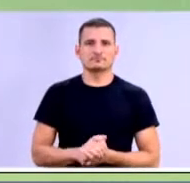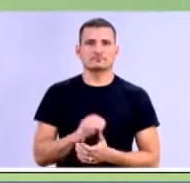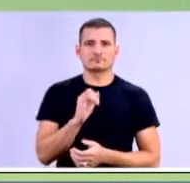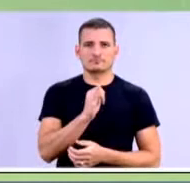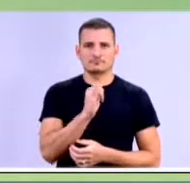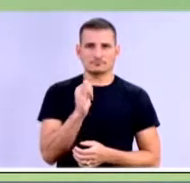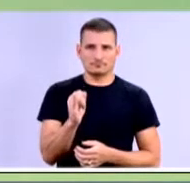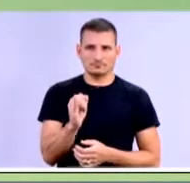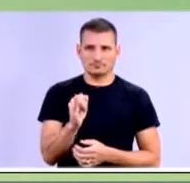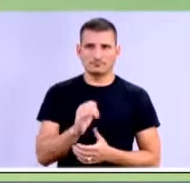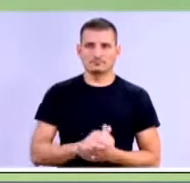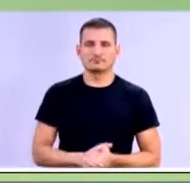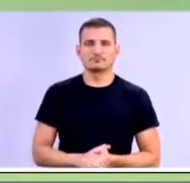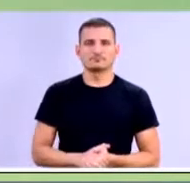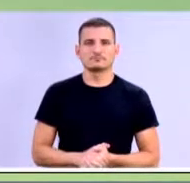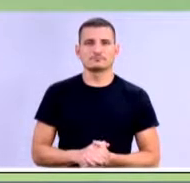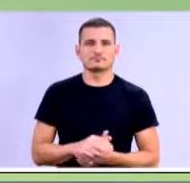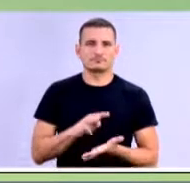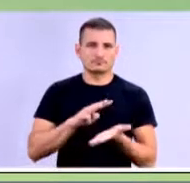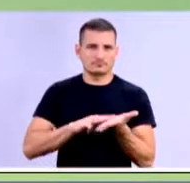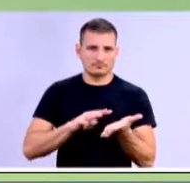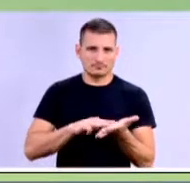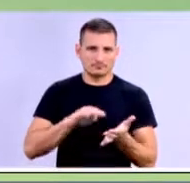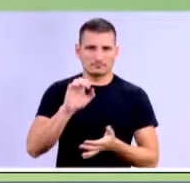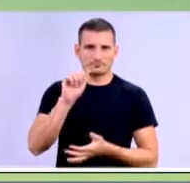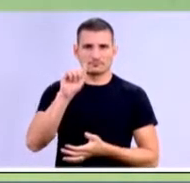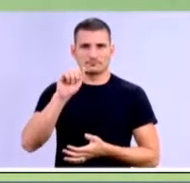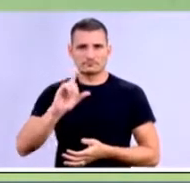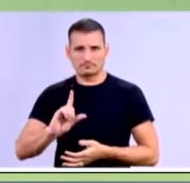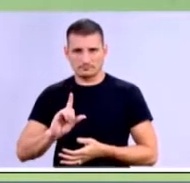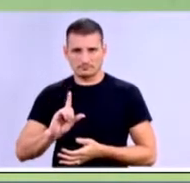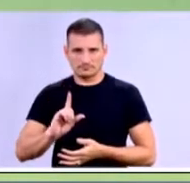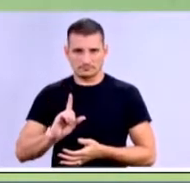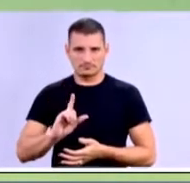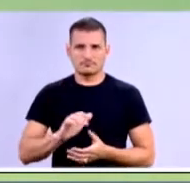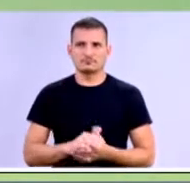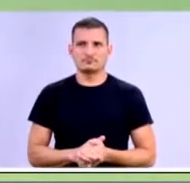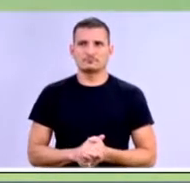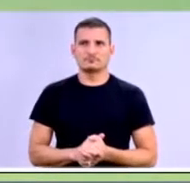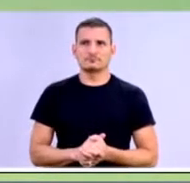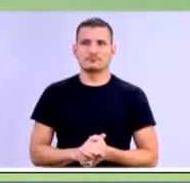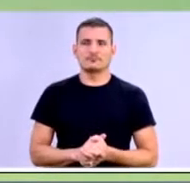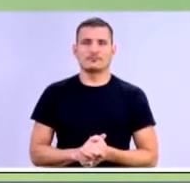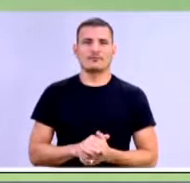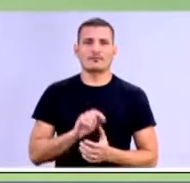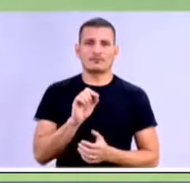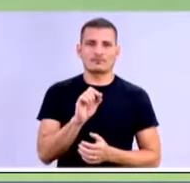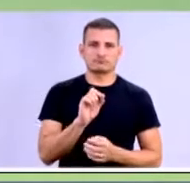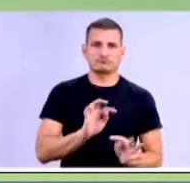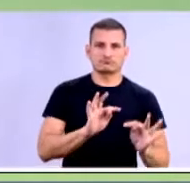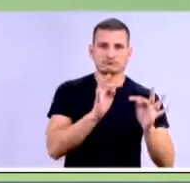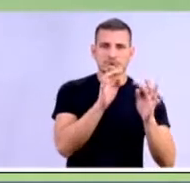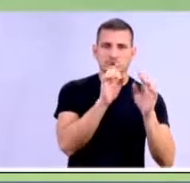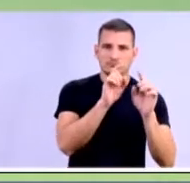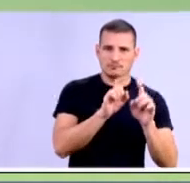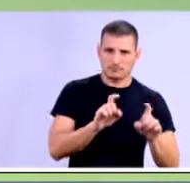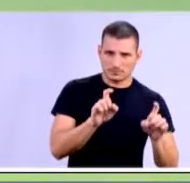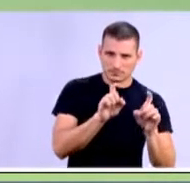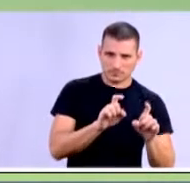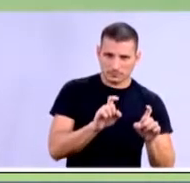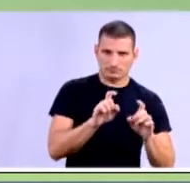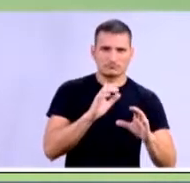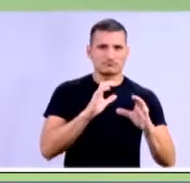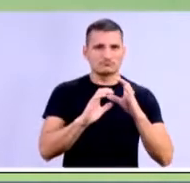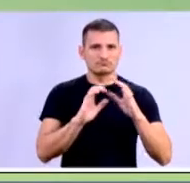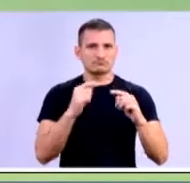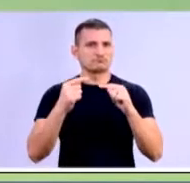EAD que combina as tecnologias da informação e da comunicação